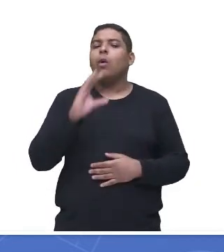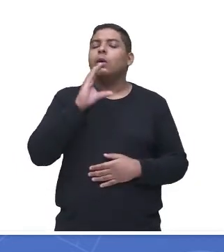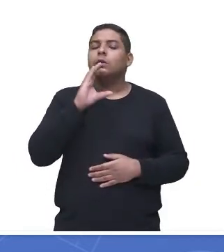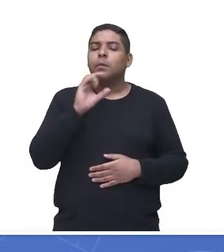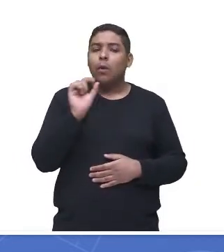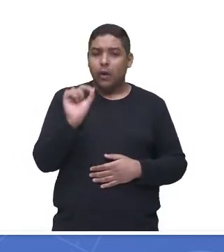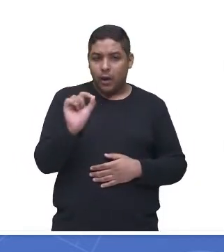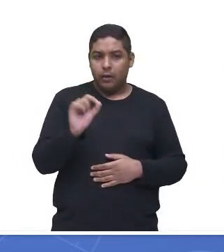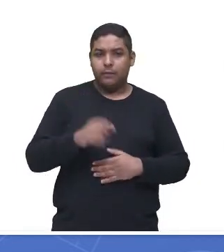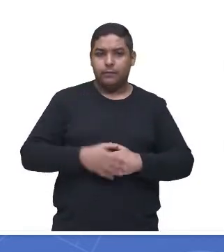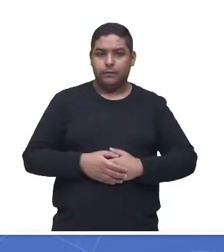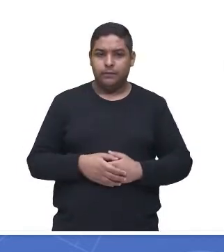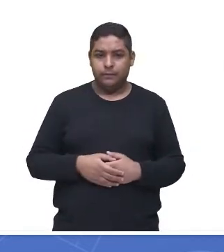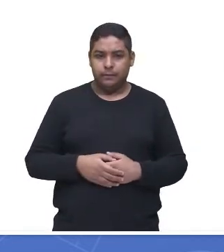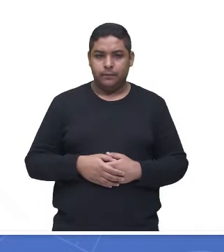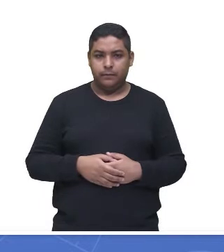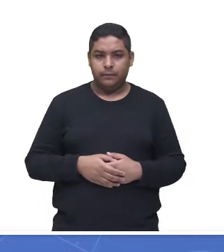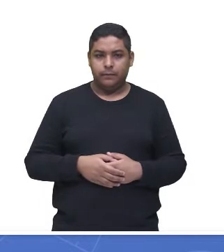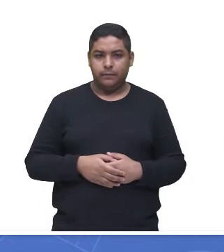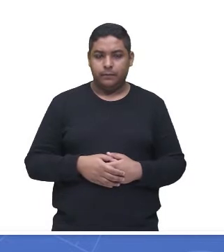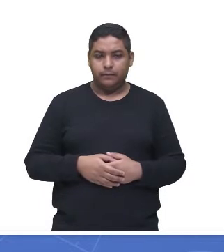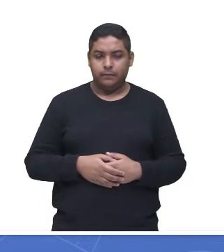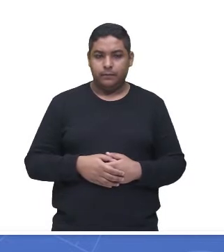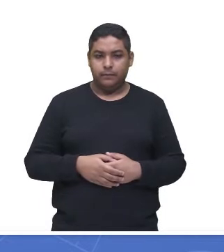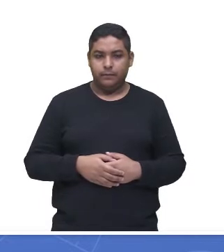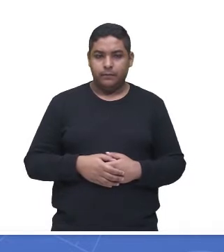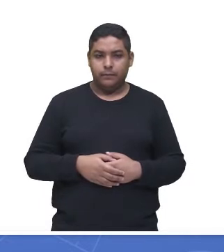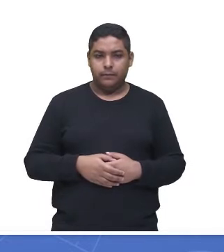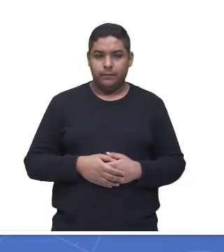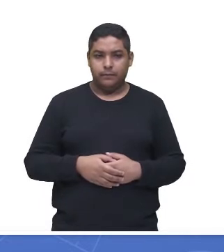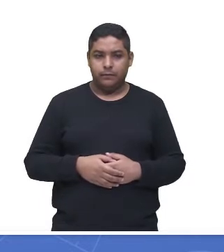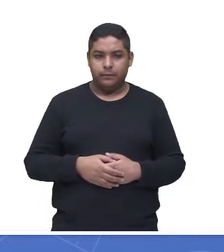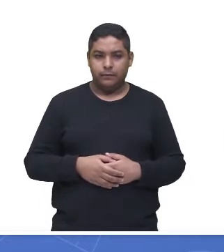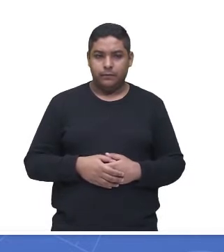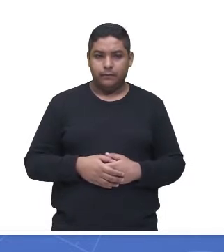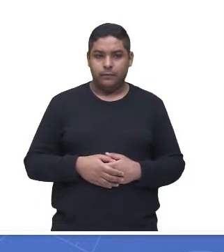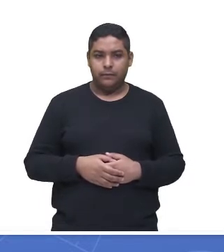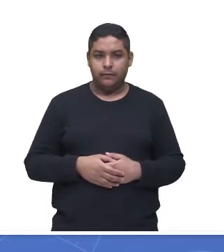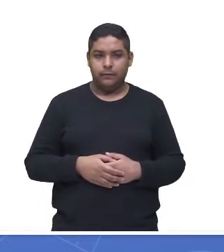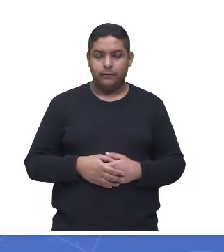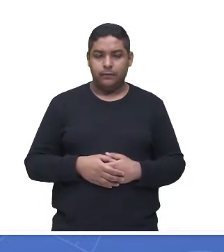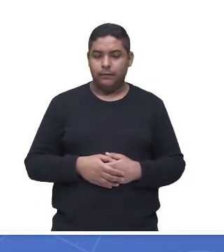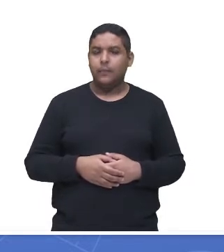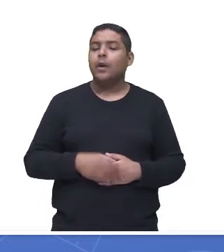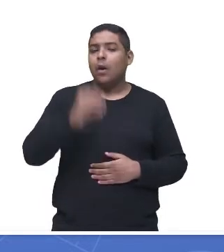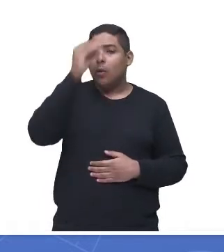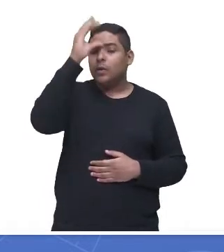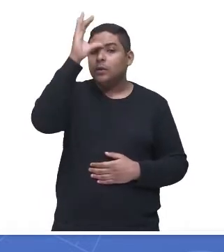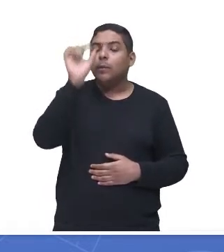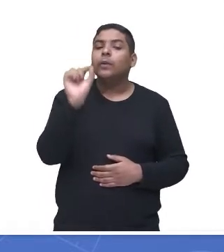nesses tópicos, né, que nós estamos analisando, é o conhecimento